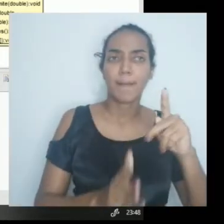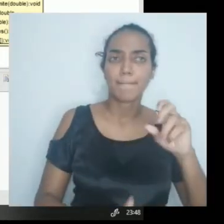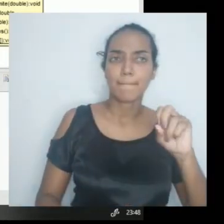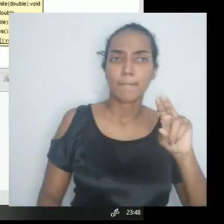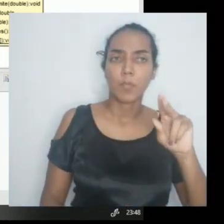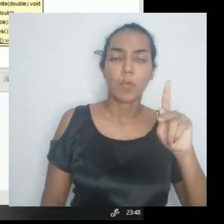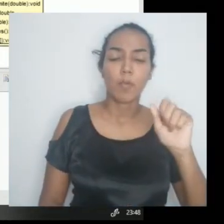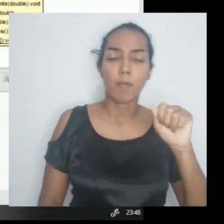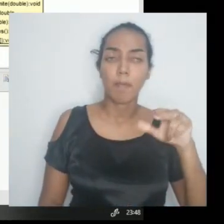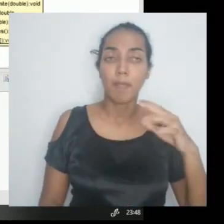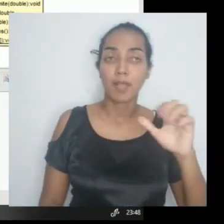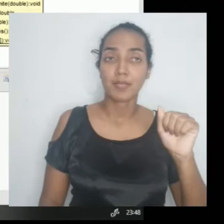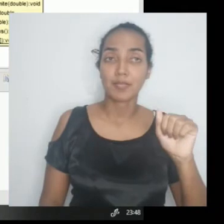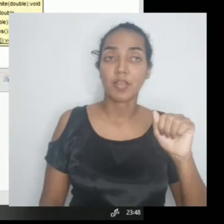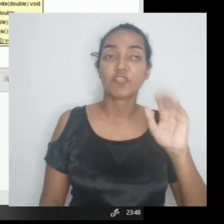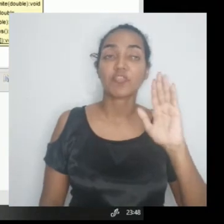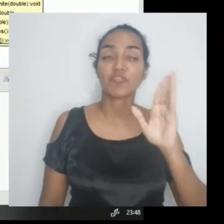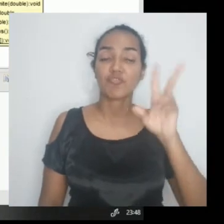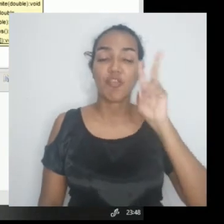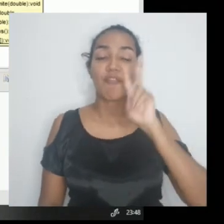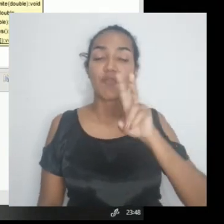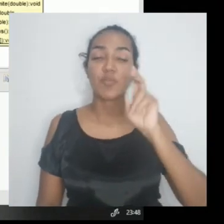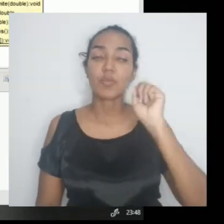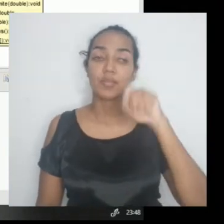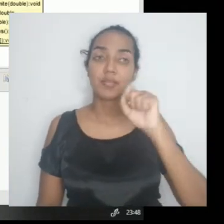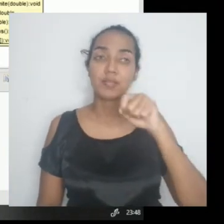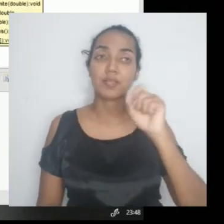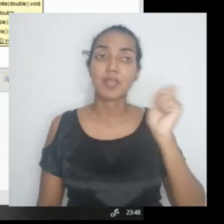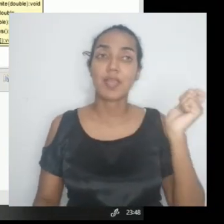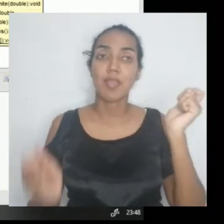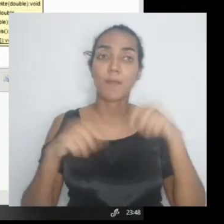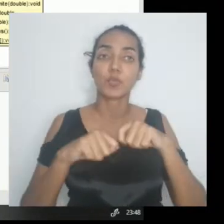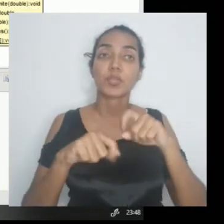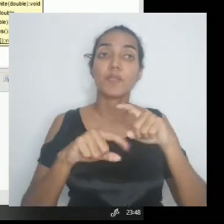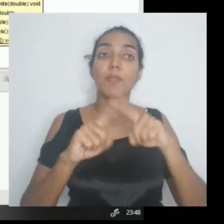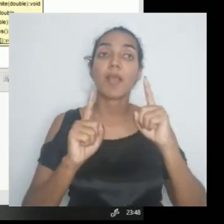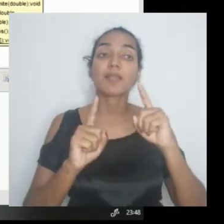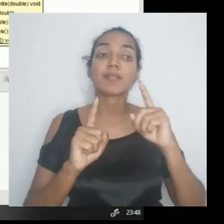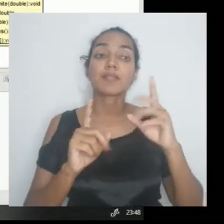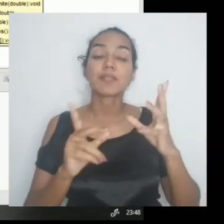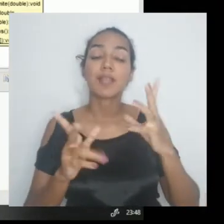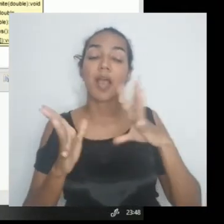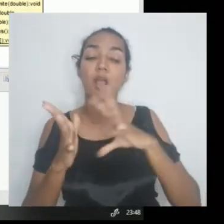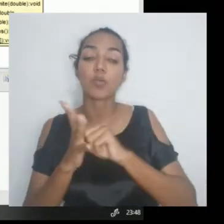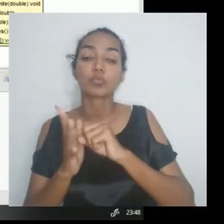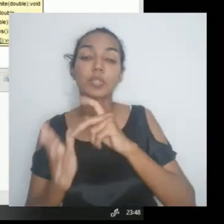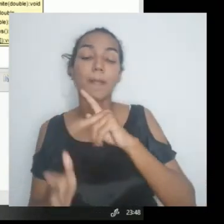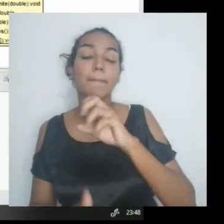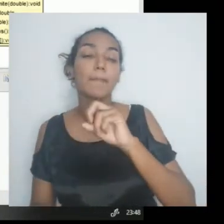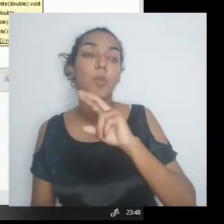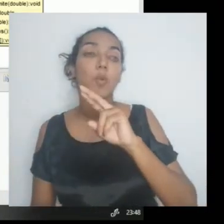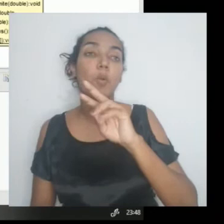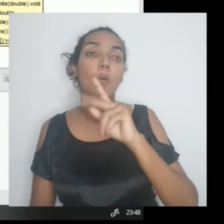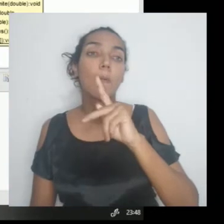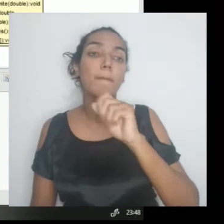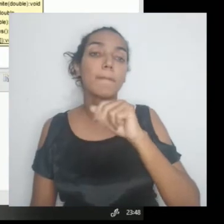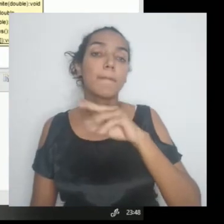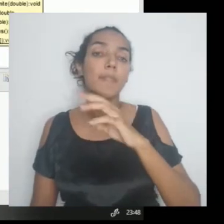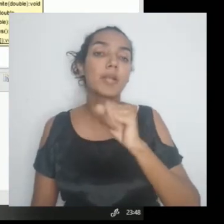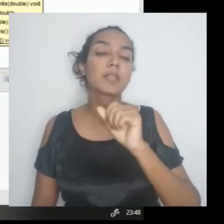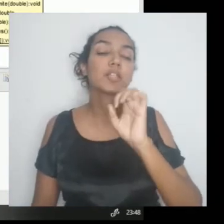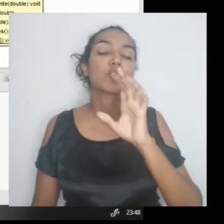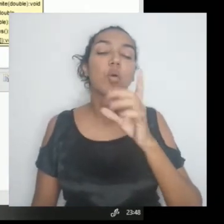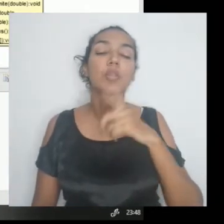só recebe o número como parâmetro. Eu vou inicializar esse cara aqui com um número diferente. E eu também consigo fazer aqui,